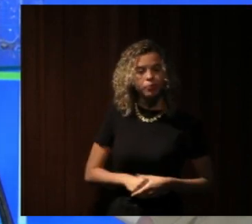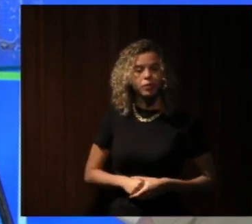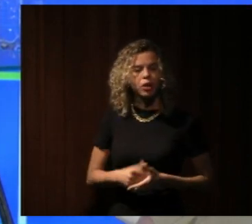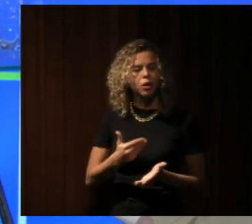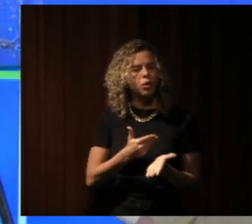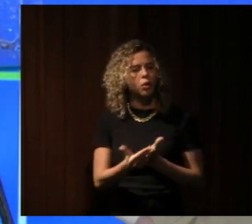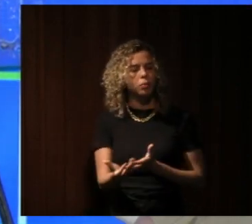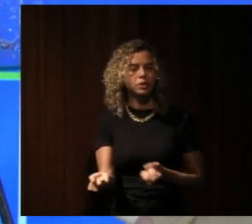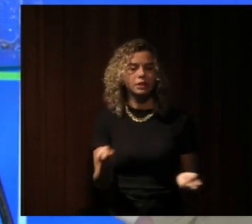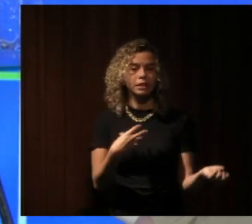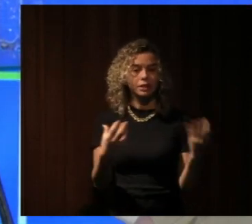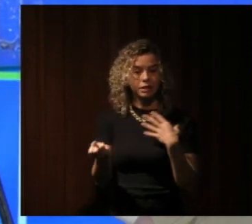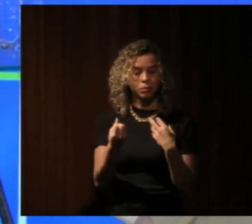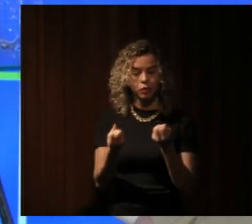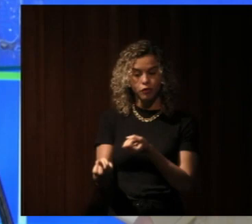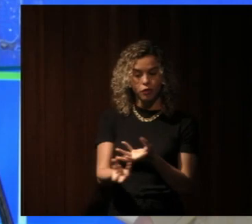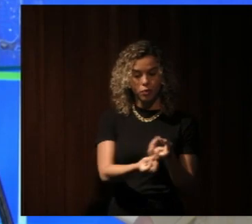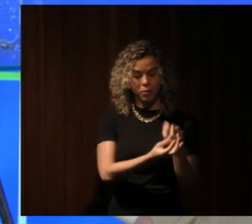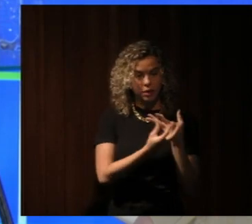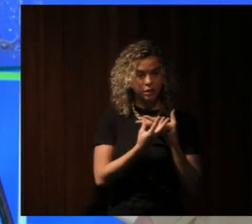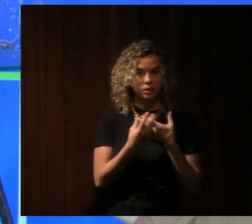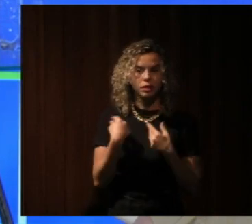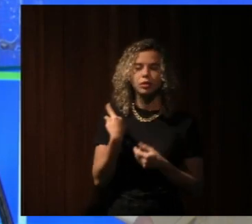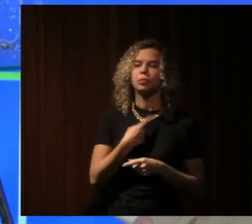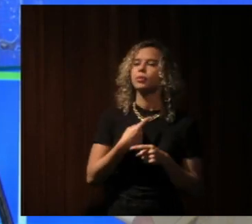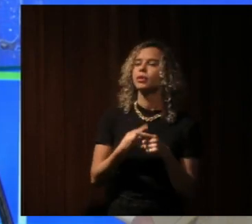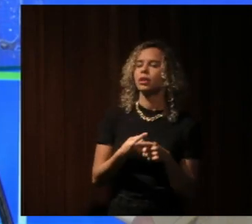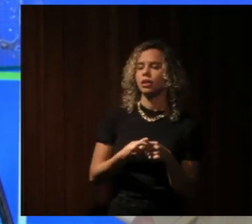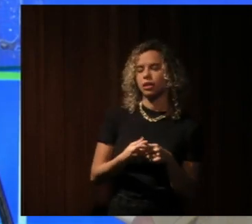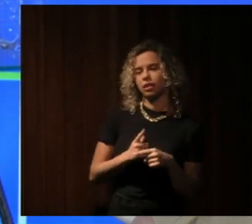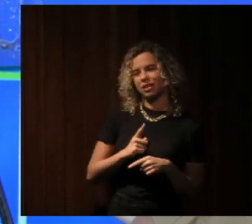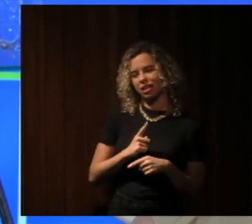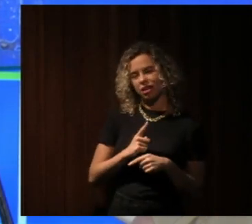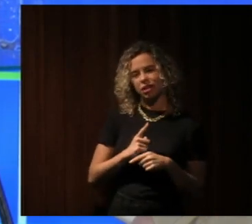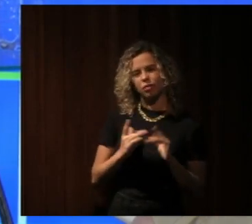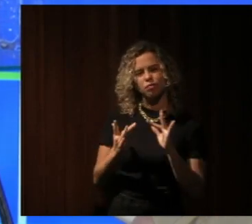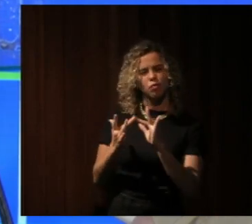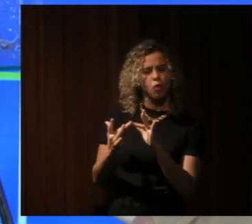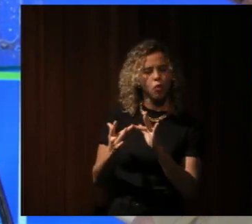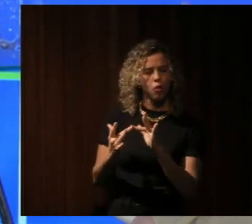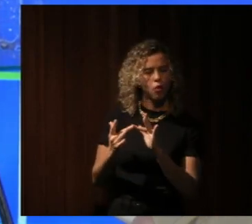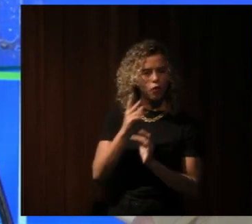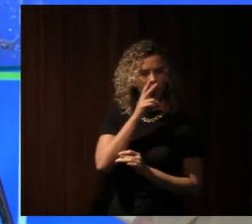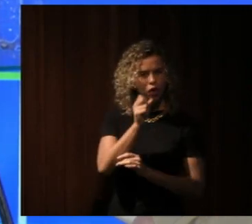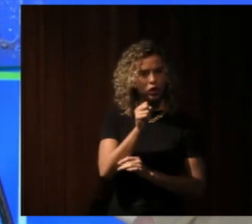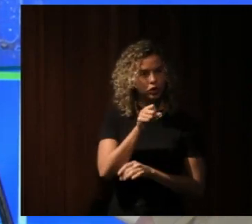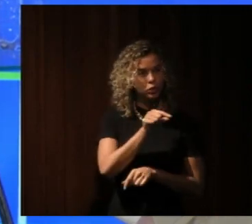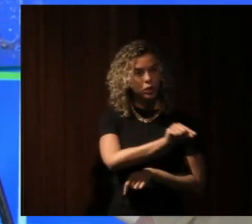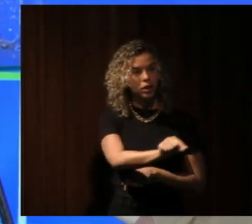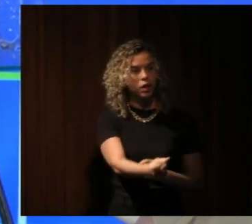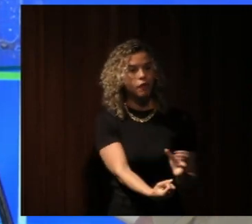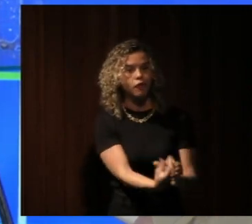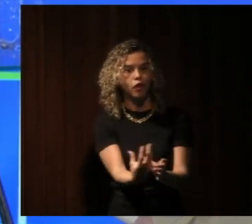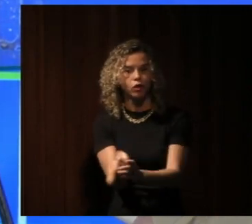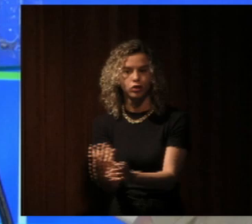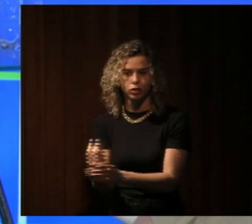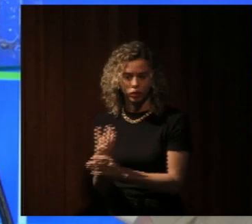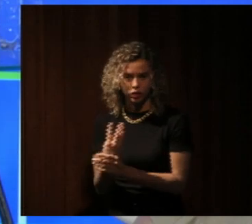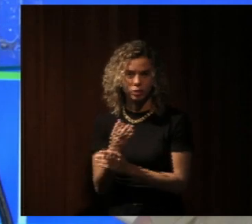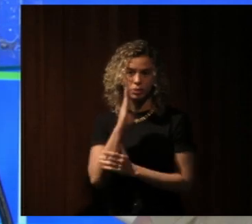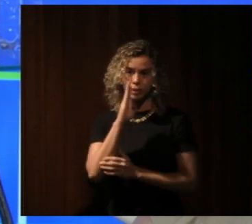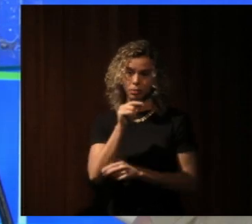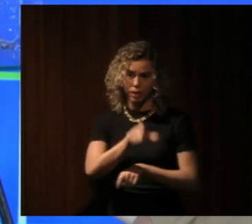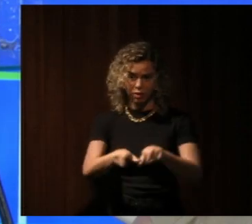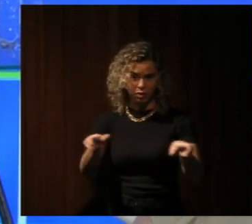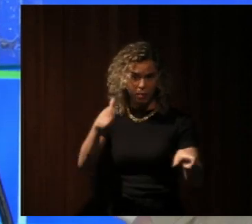começou a receber muitas informações que a gente tem uma a gente tem uma ligação muito próxima com as fontes principalmente elas que estão todos os